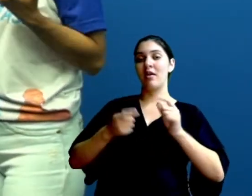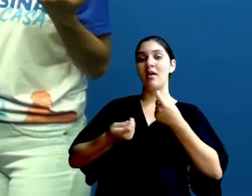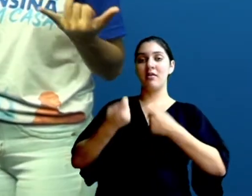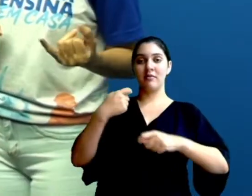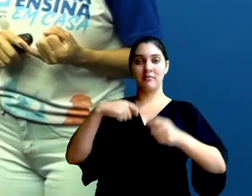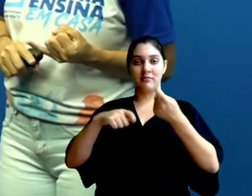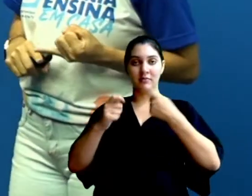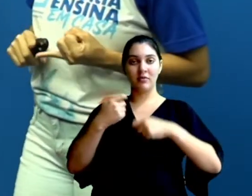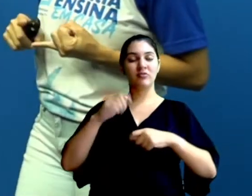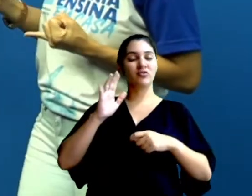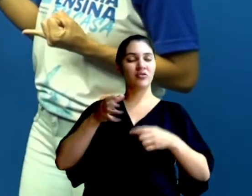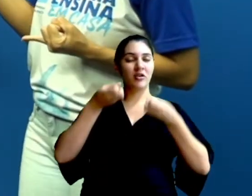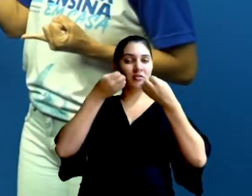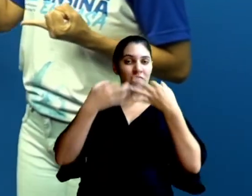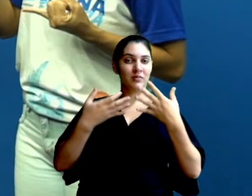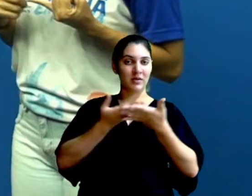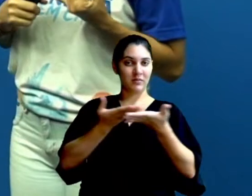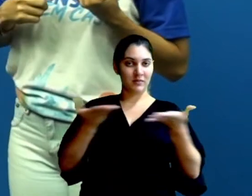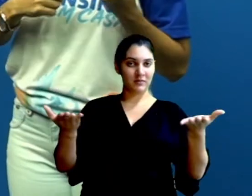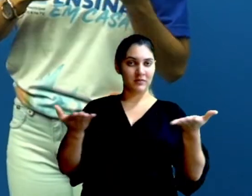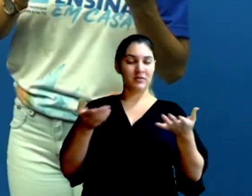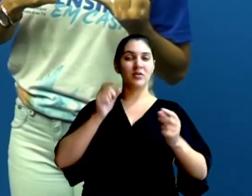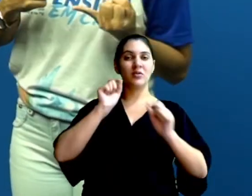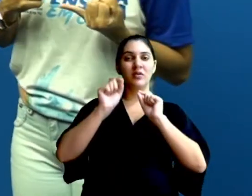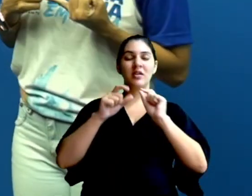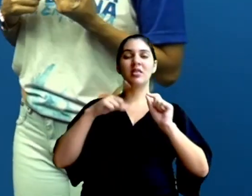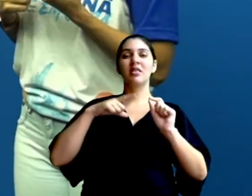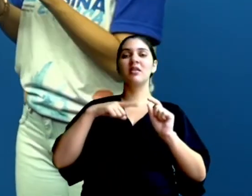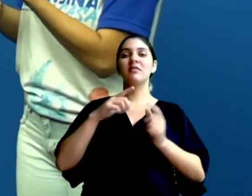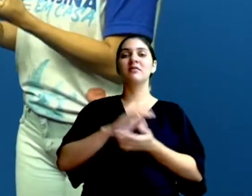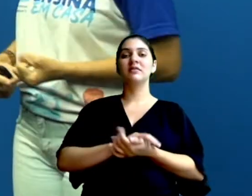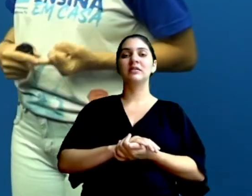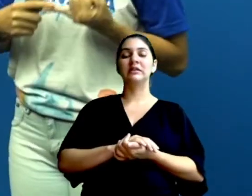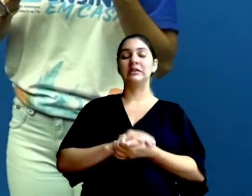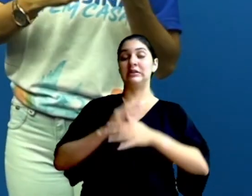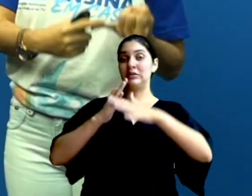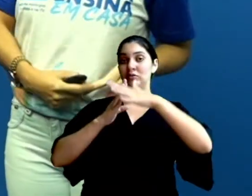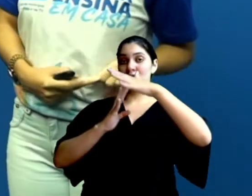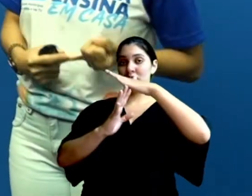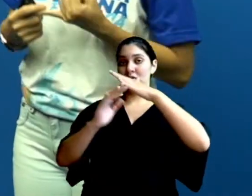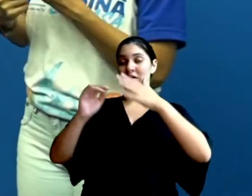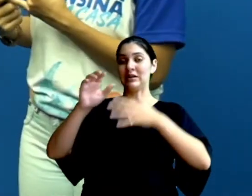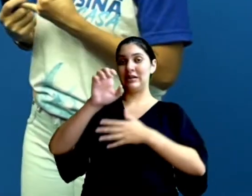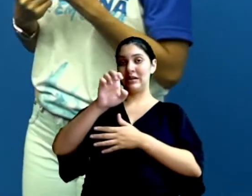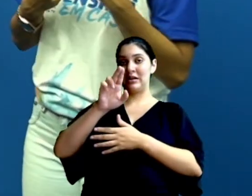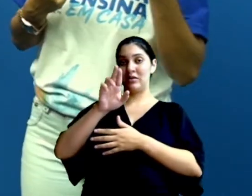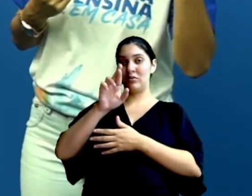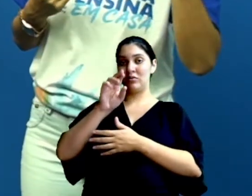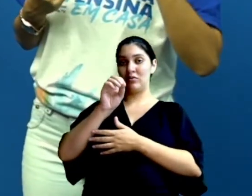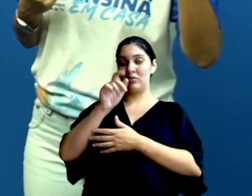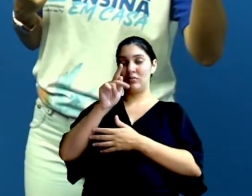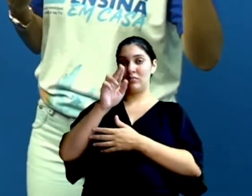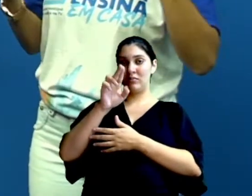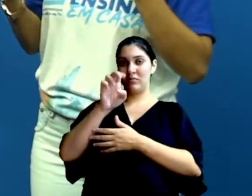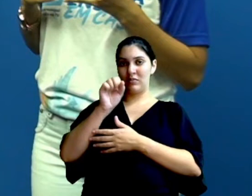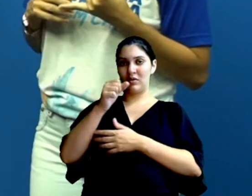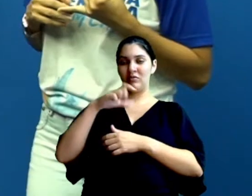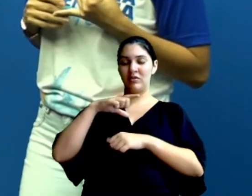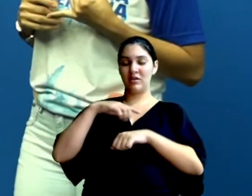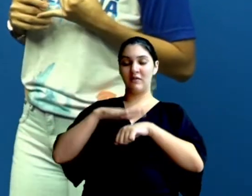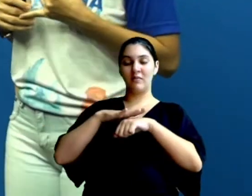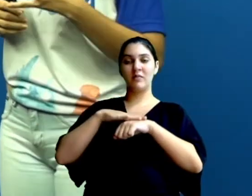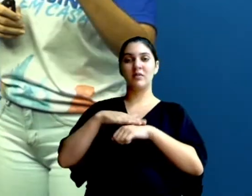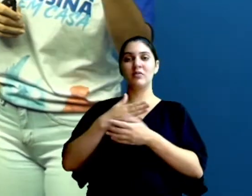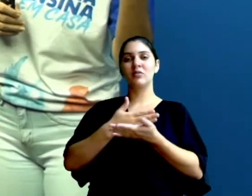econômica, como eu falei para vocês aqui, essa questão dos imigrantes europeus no período lá, que